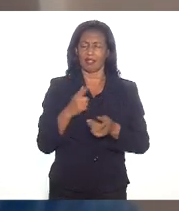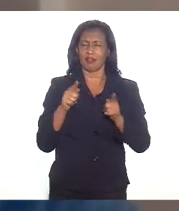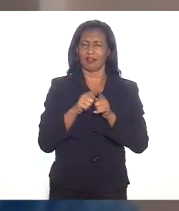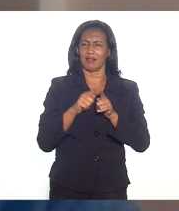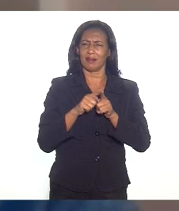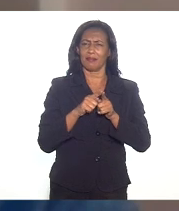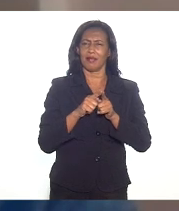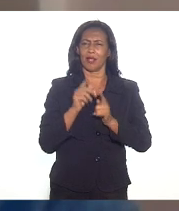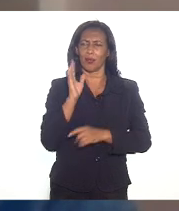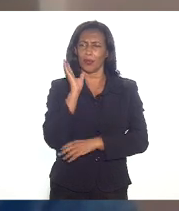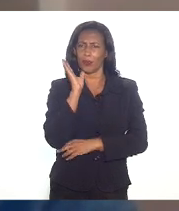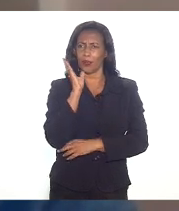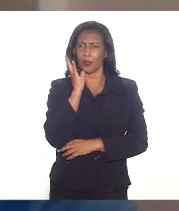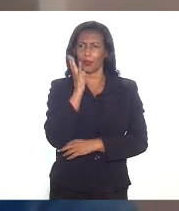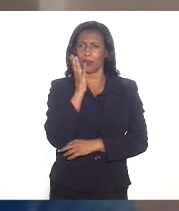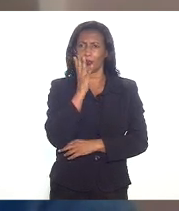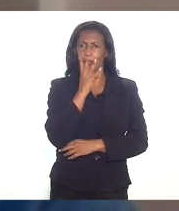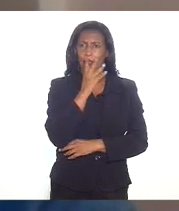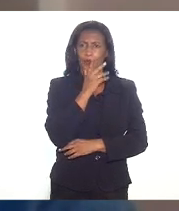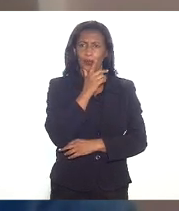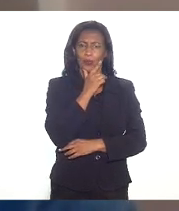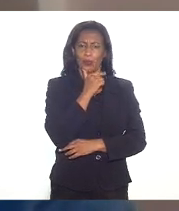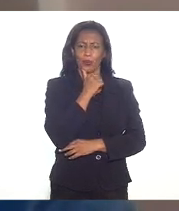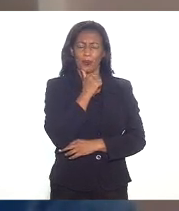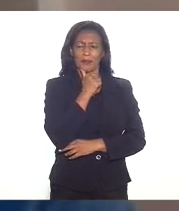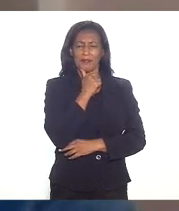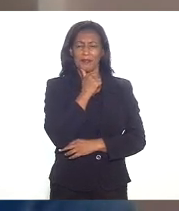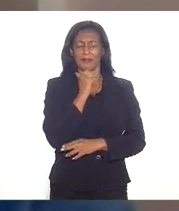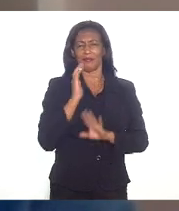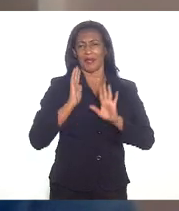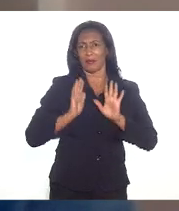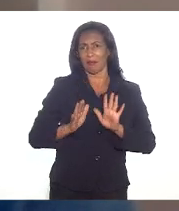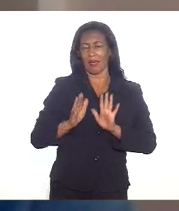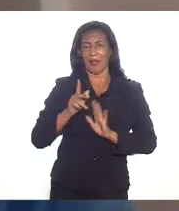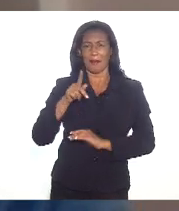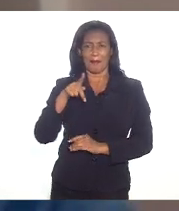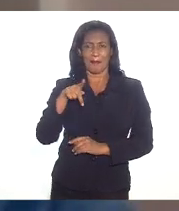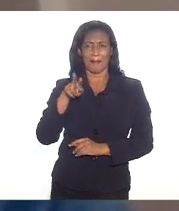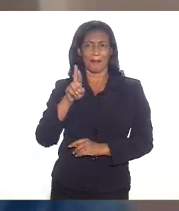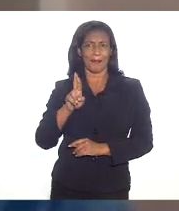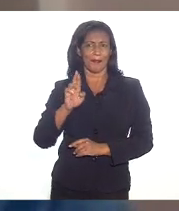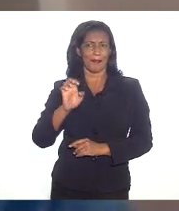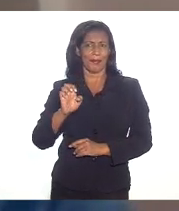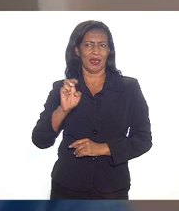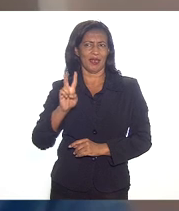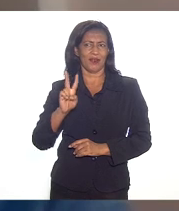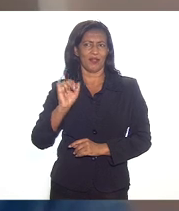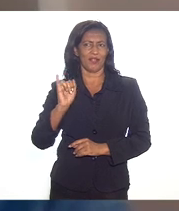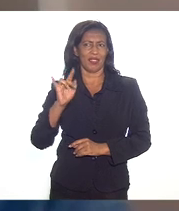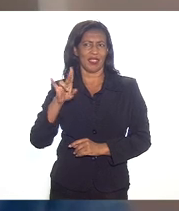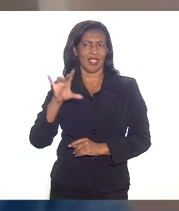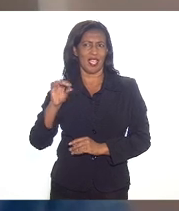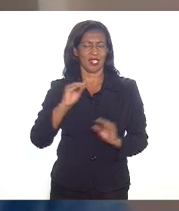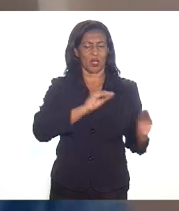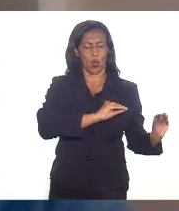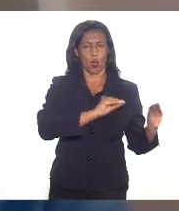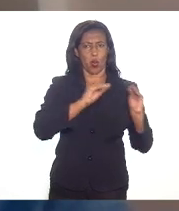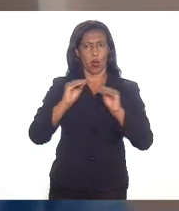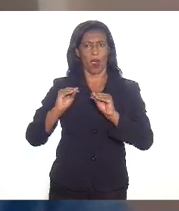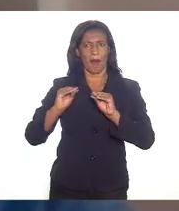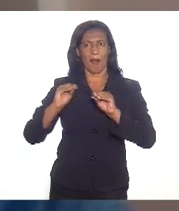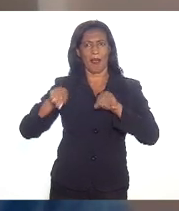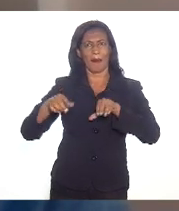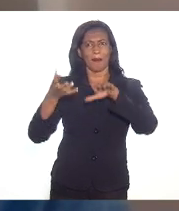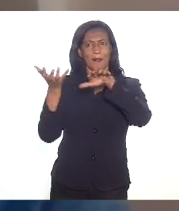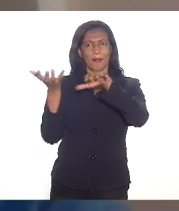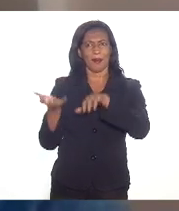E consolida-se muito a partir dos anos 70, mas a Previdência, por exemplo, ela só é transferida para Brasília na segunda metade